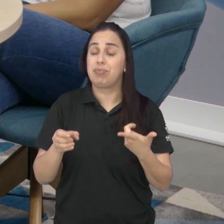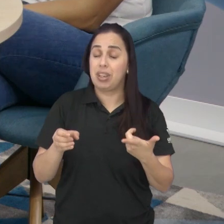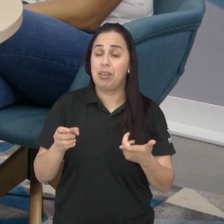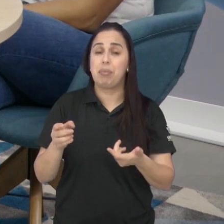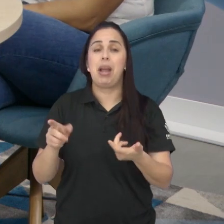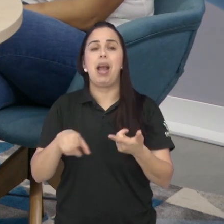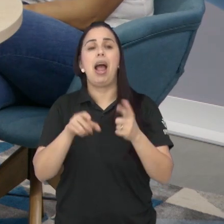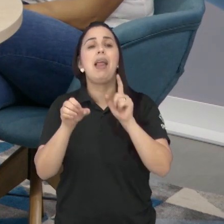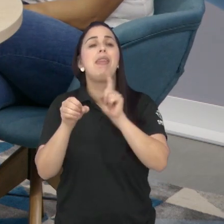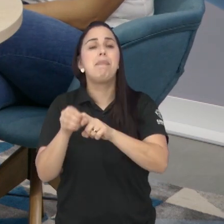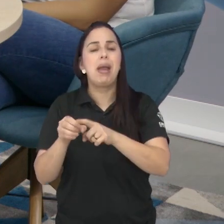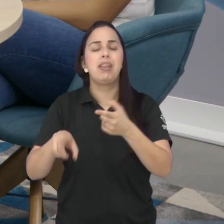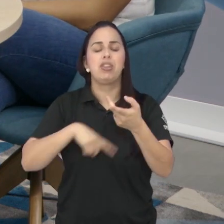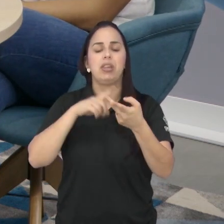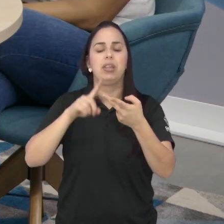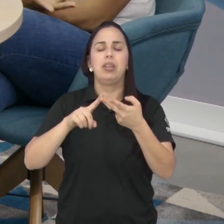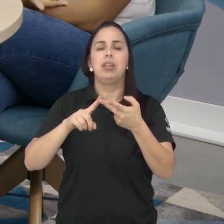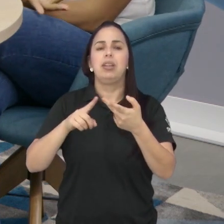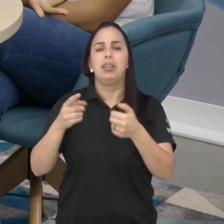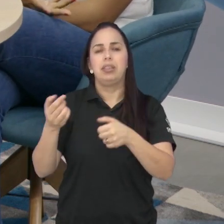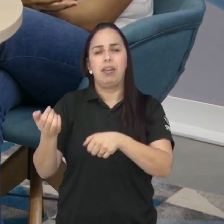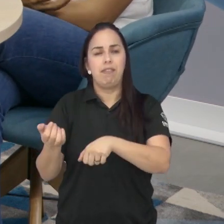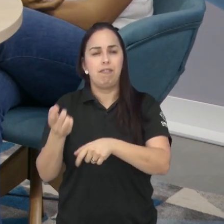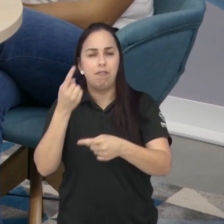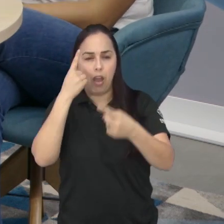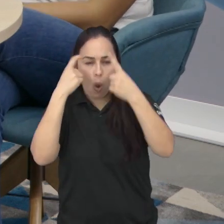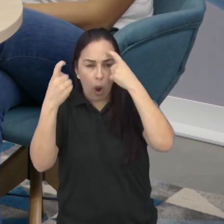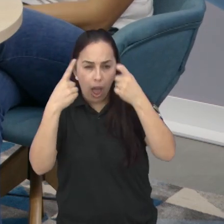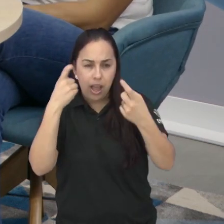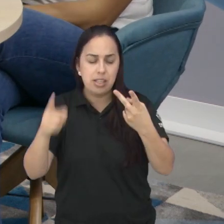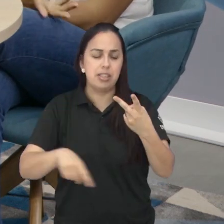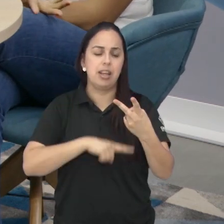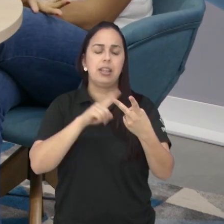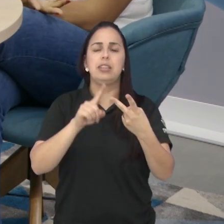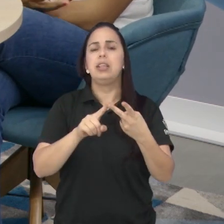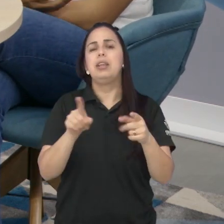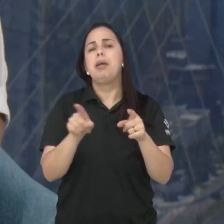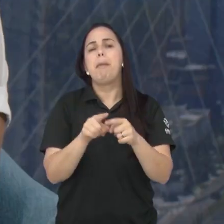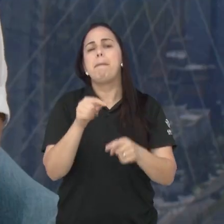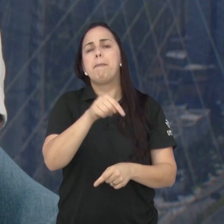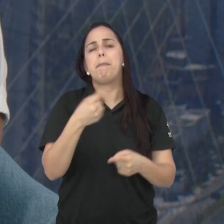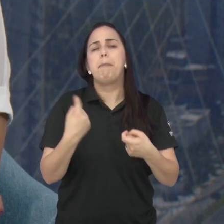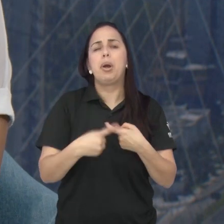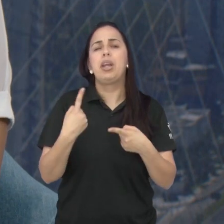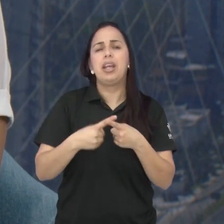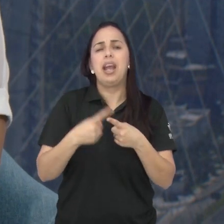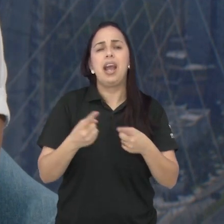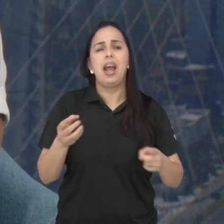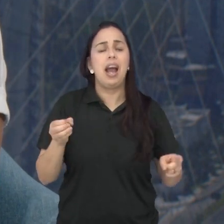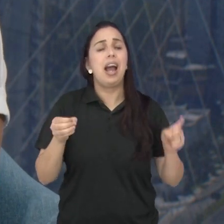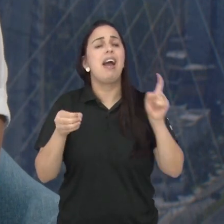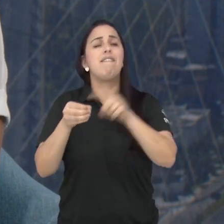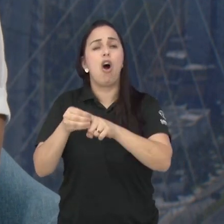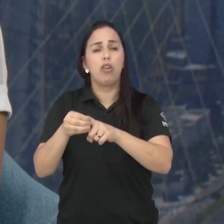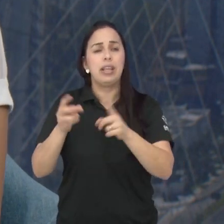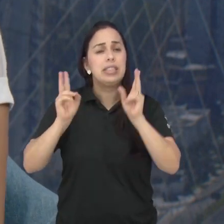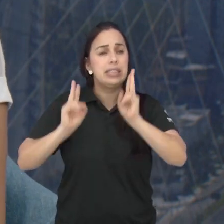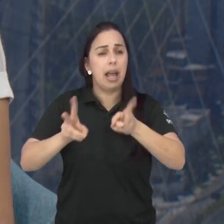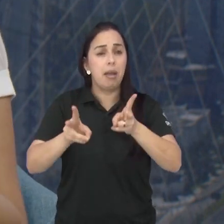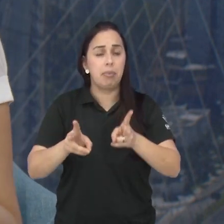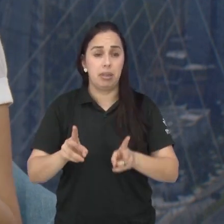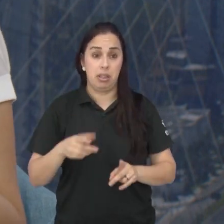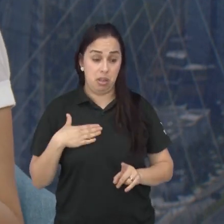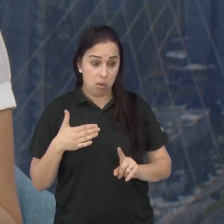afetiva, econômica, violência patrimonial, a questão dos filhos. O que essa mulher vivencia? Então, acho que